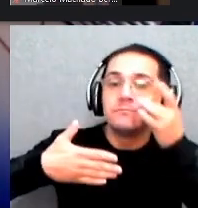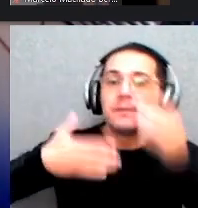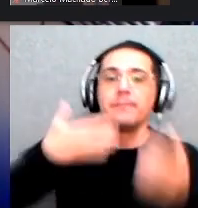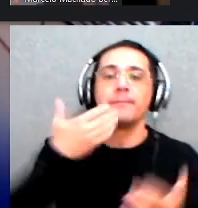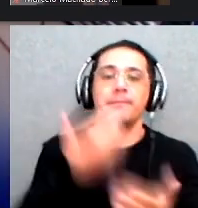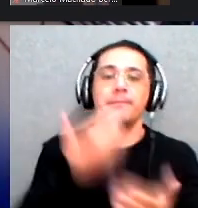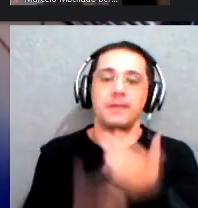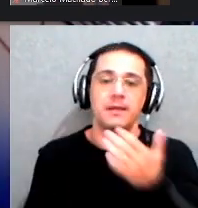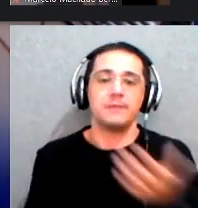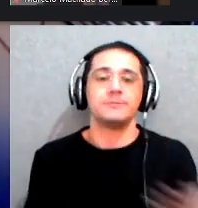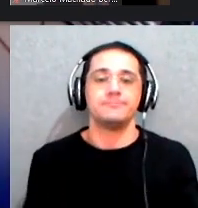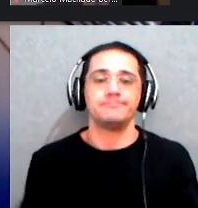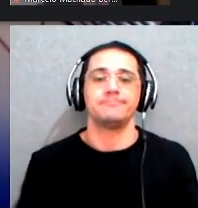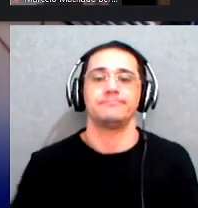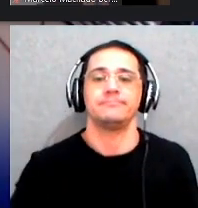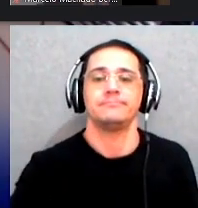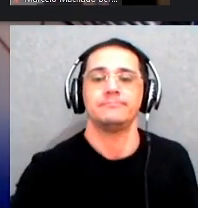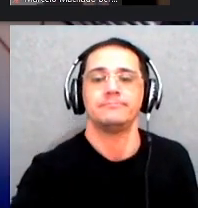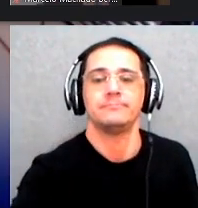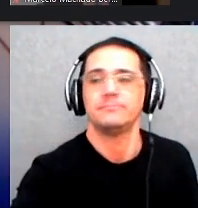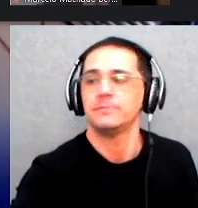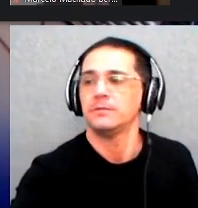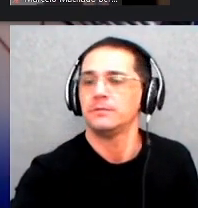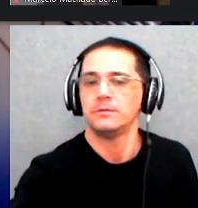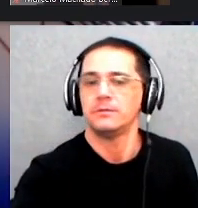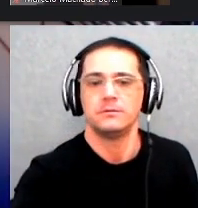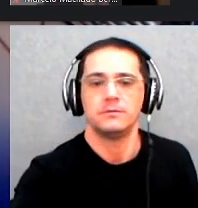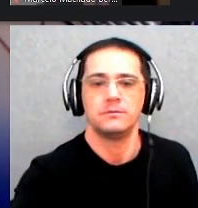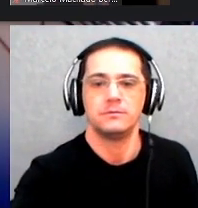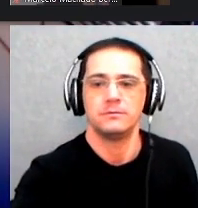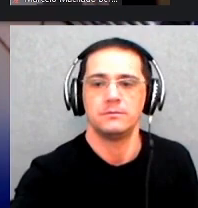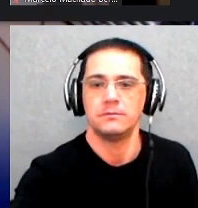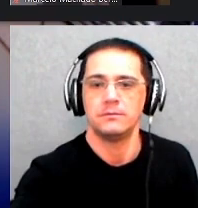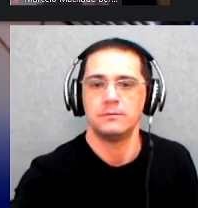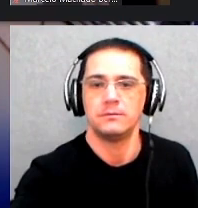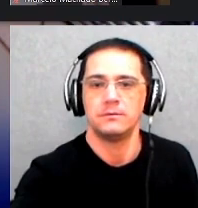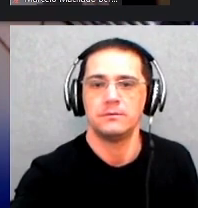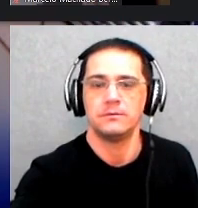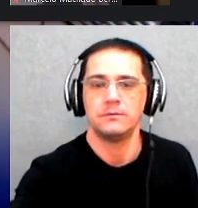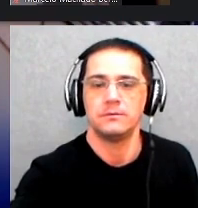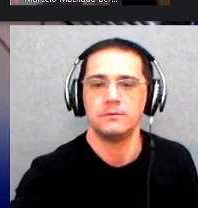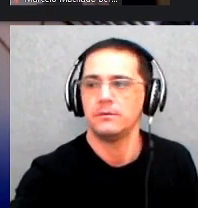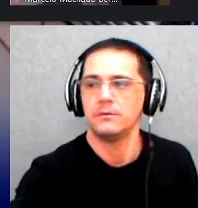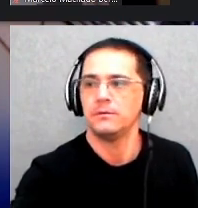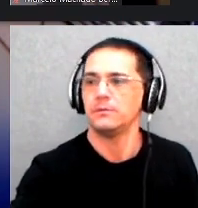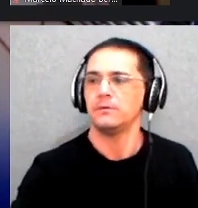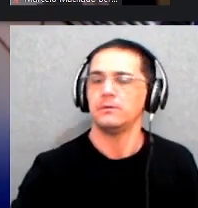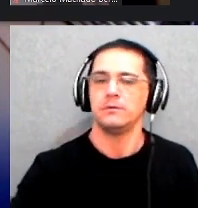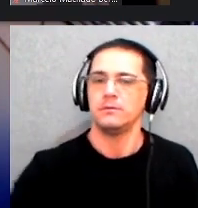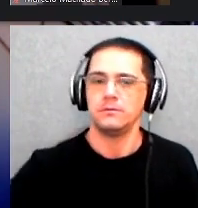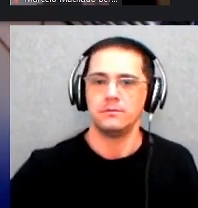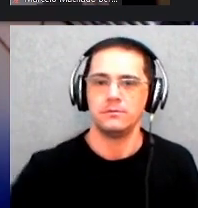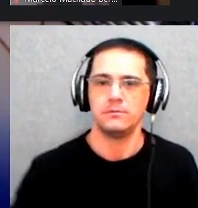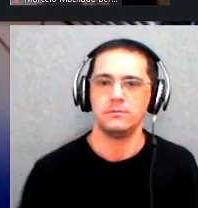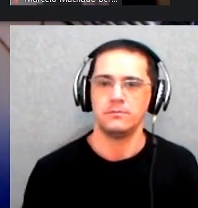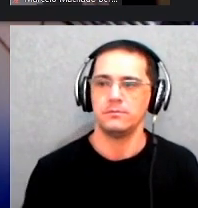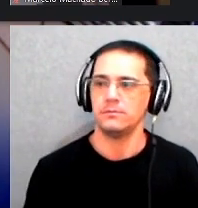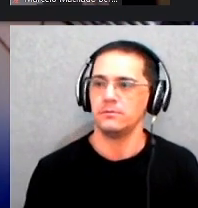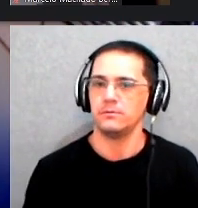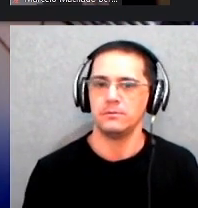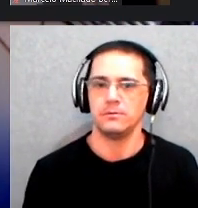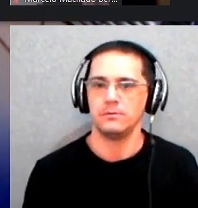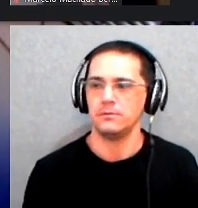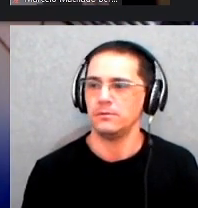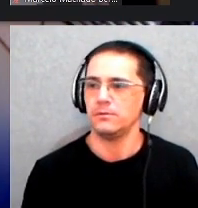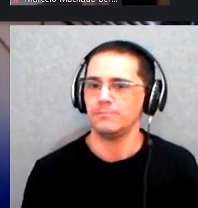né? Eu não quero um juiz que julgue só no virtual. Todos nós aqui temos a experiência do virtual. Todo mundo vira